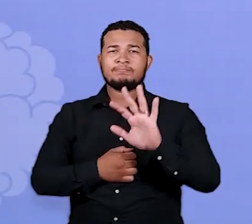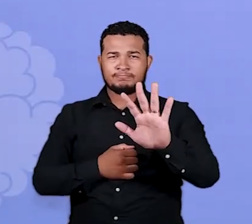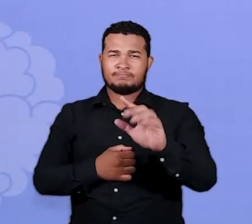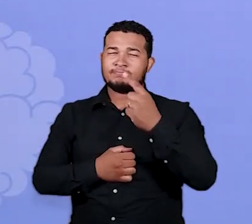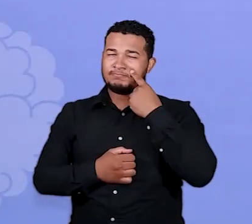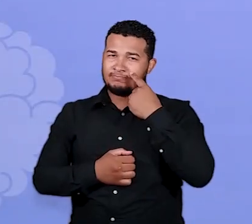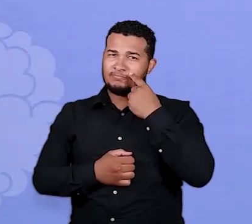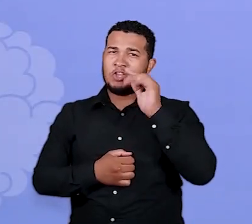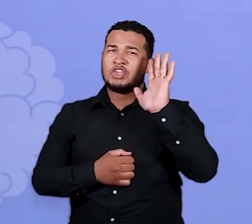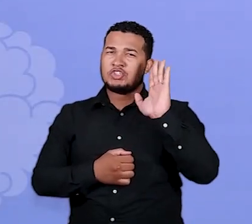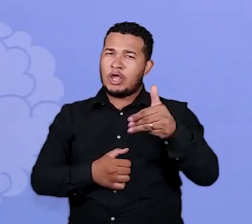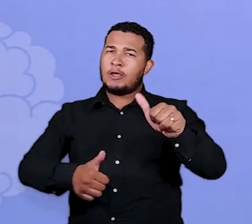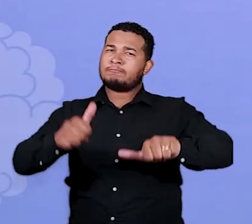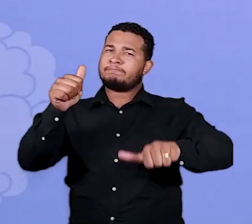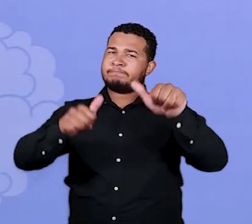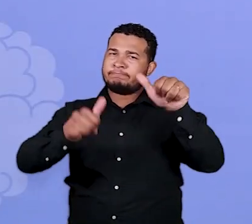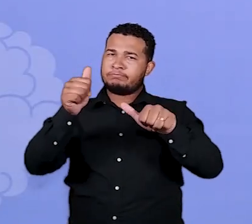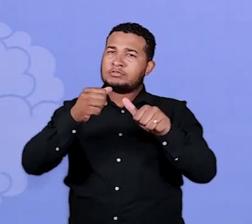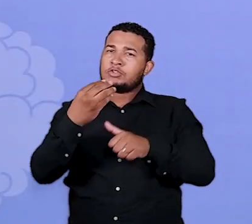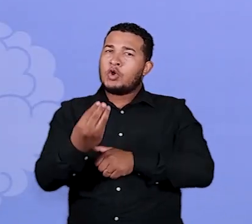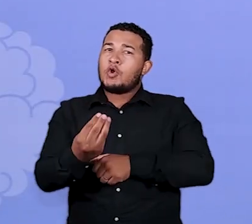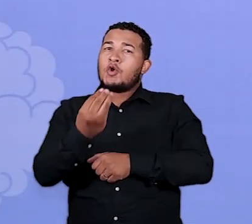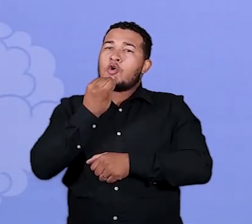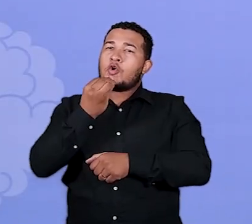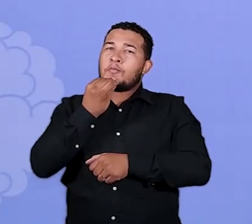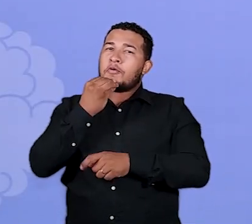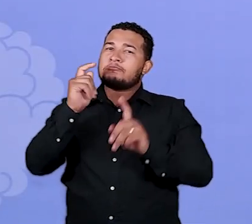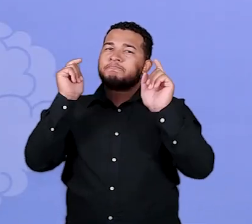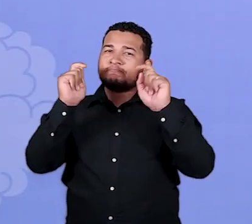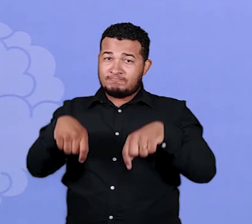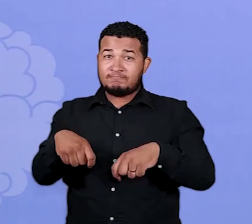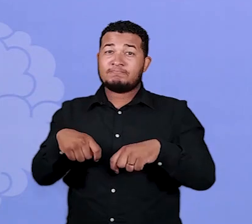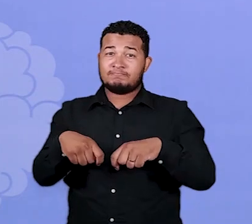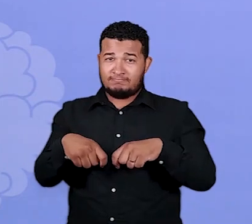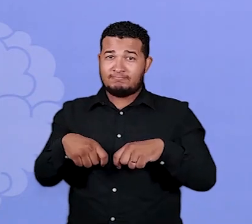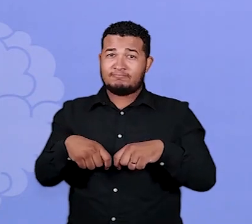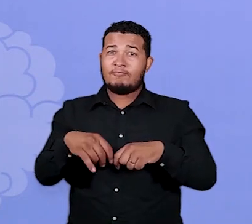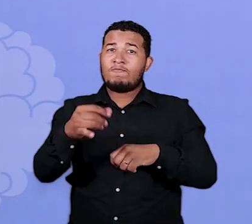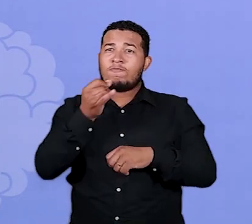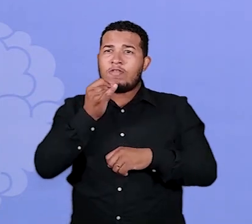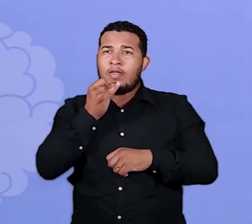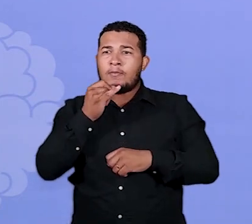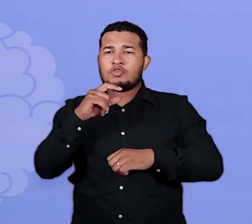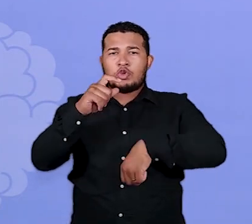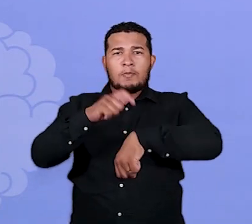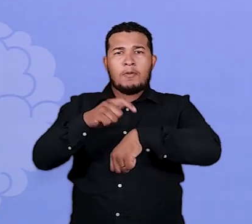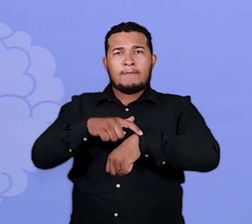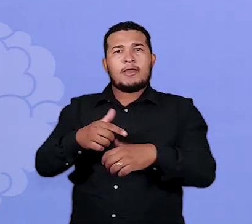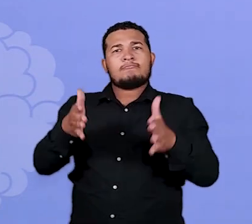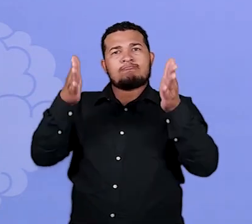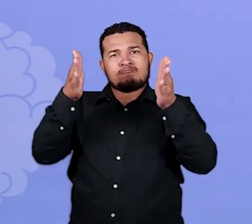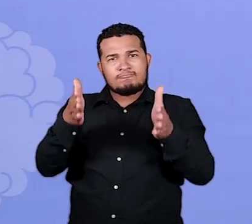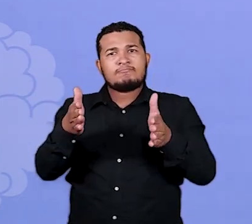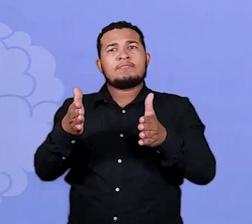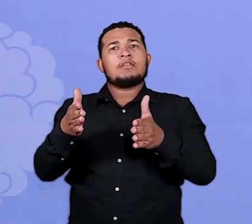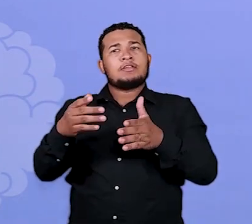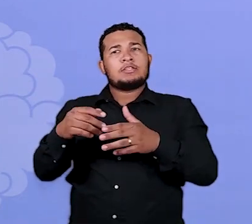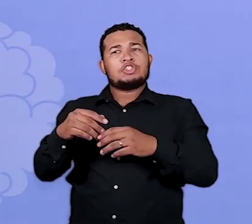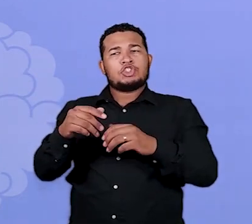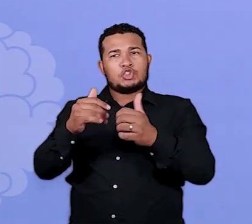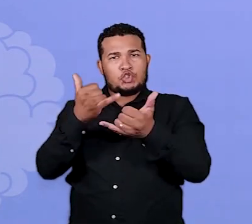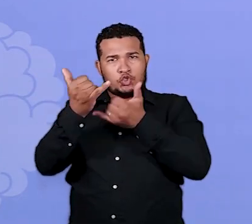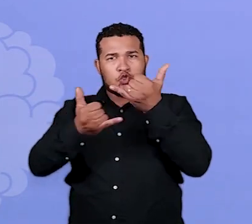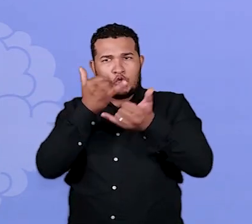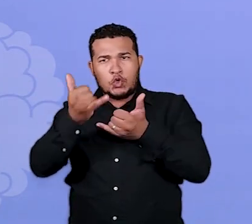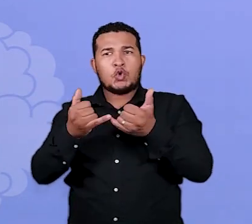comigo. Você já parou para analisar a oportunidade que você pode ter de estar tendo um momento